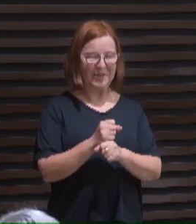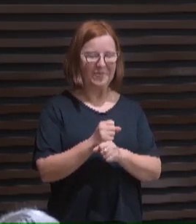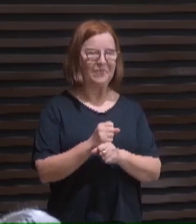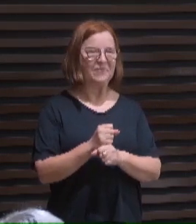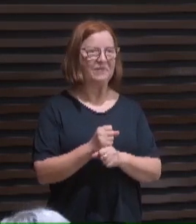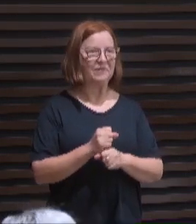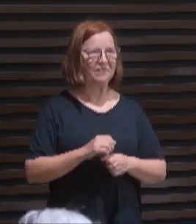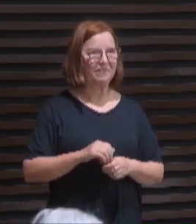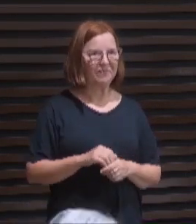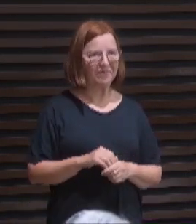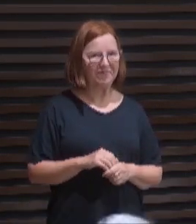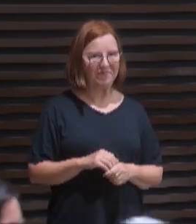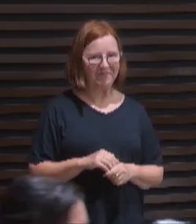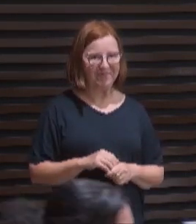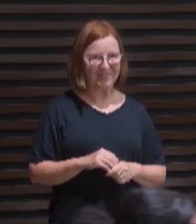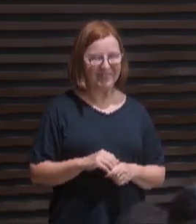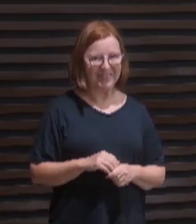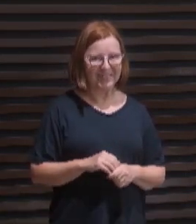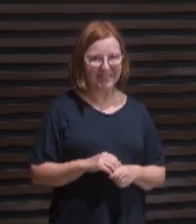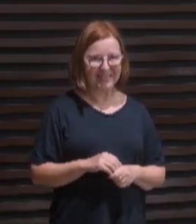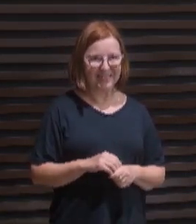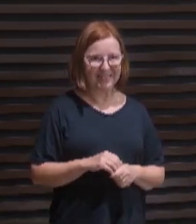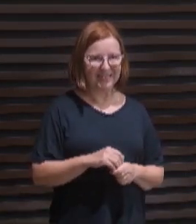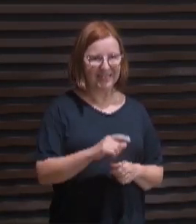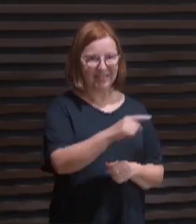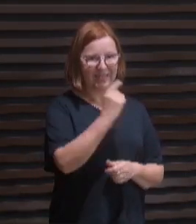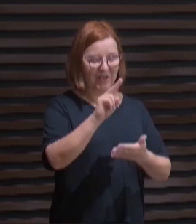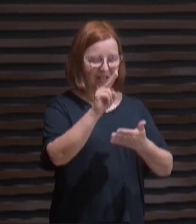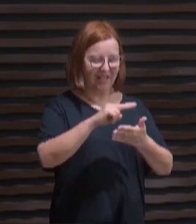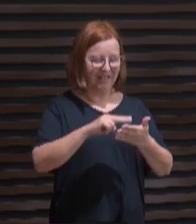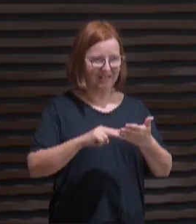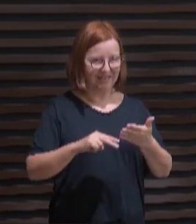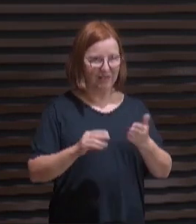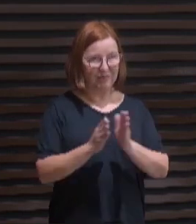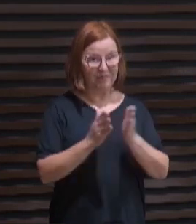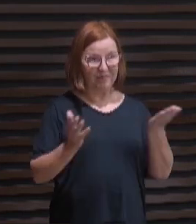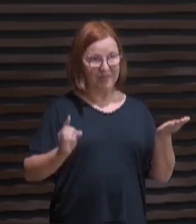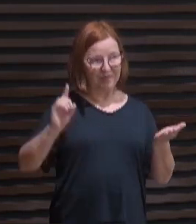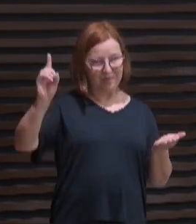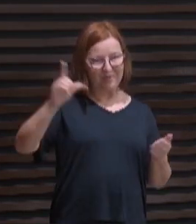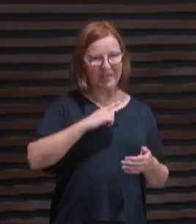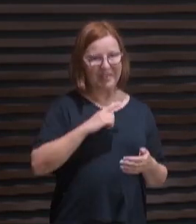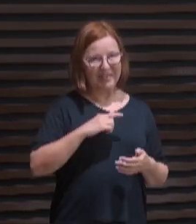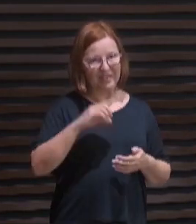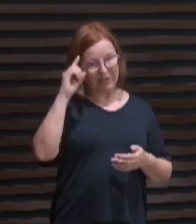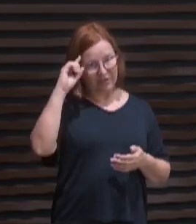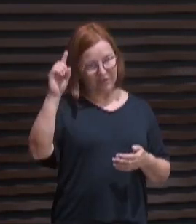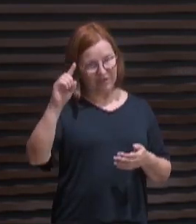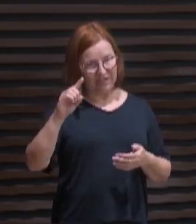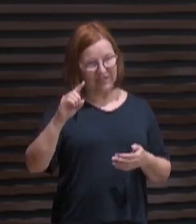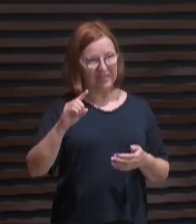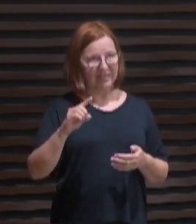E nós vemos que a Bíblia tem os dias